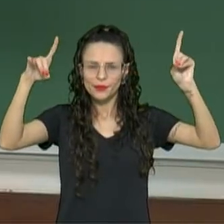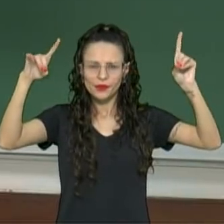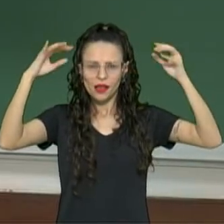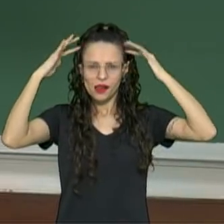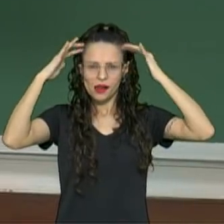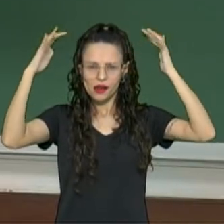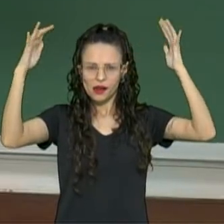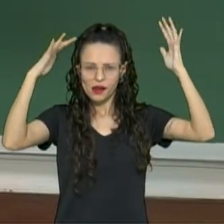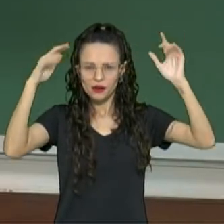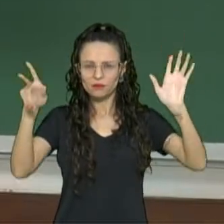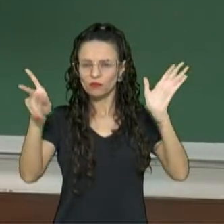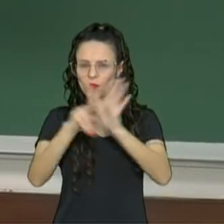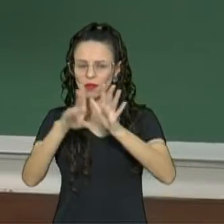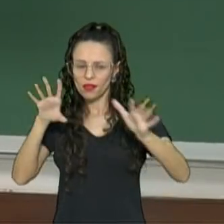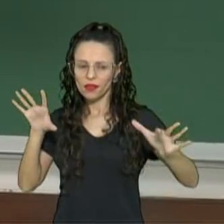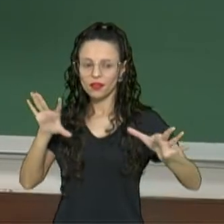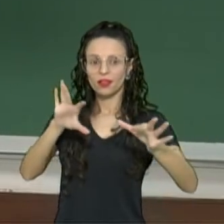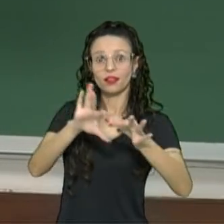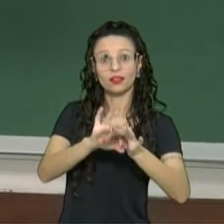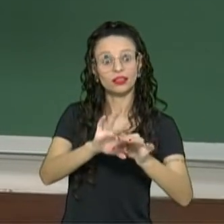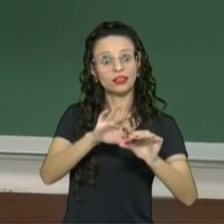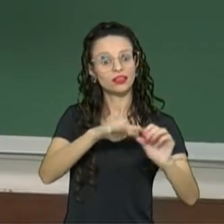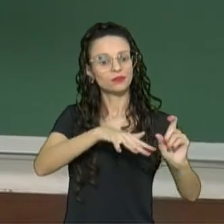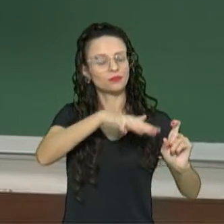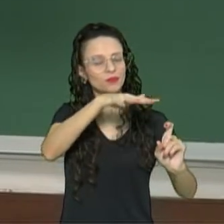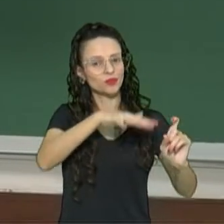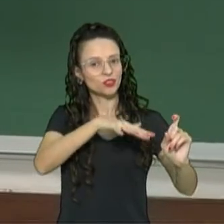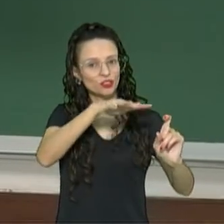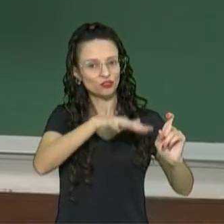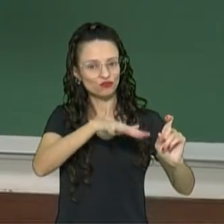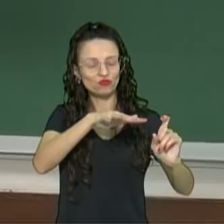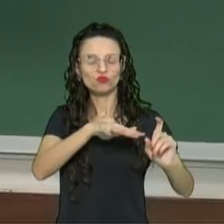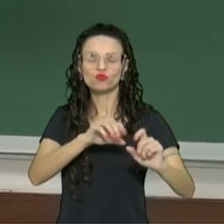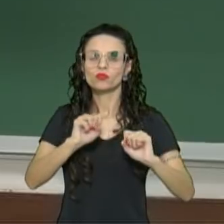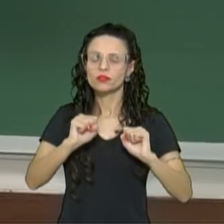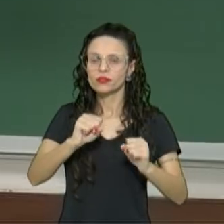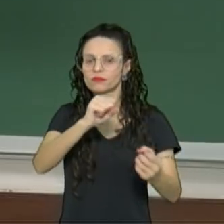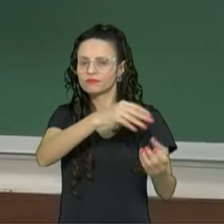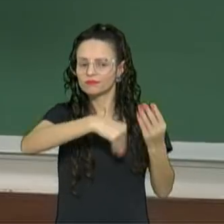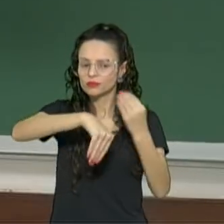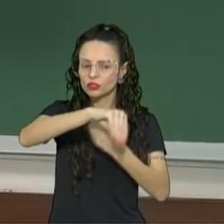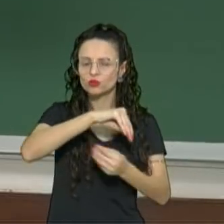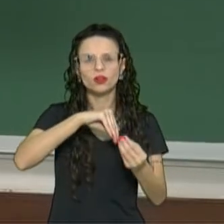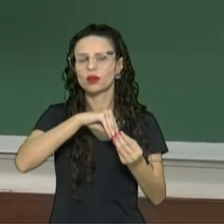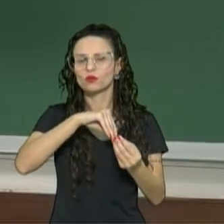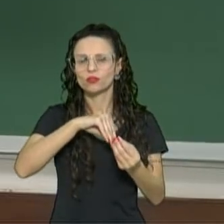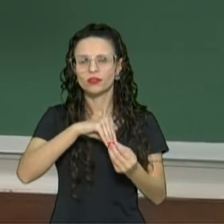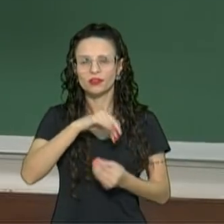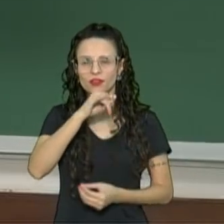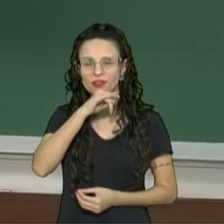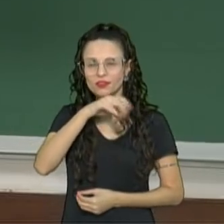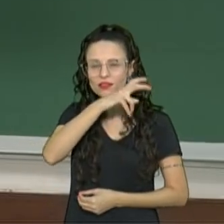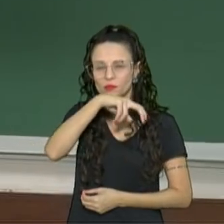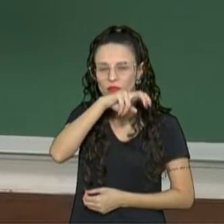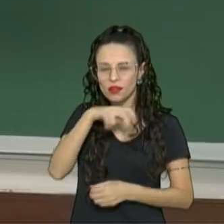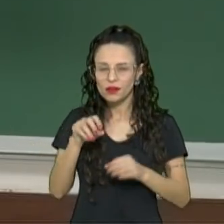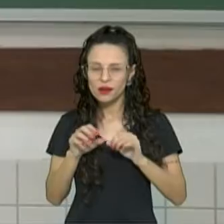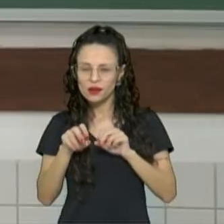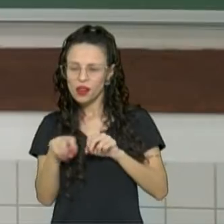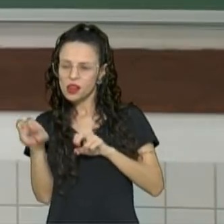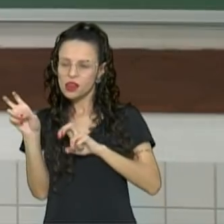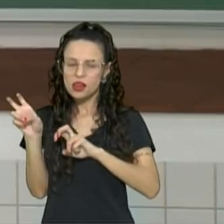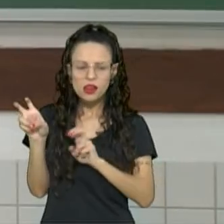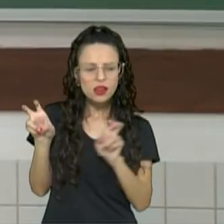seres místicos, né? Seres que não existem, né? Então podem se misturar, né? Como a lagarta que tem 2 cabeças,